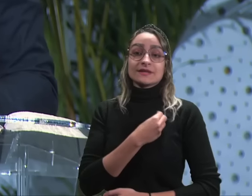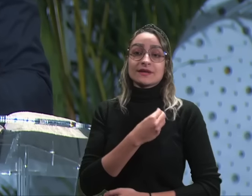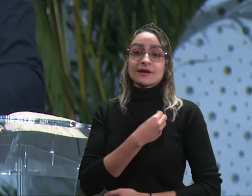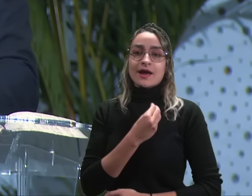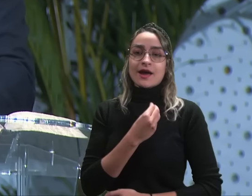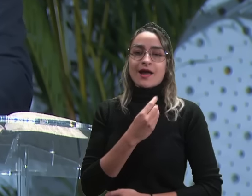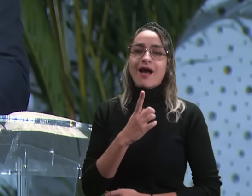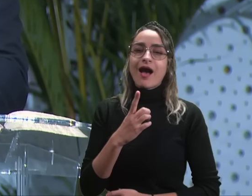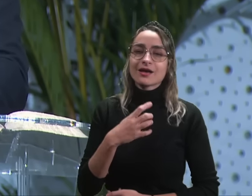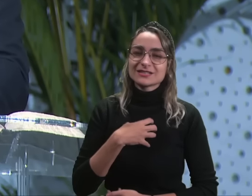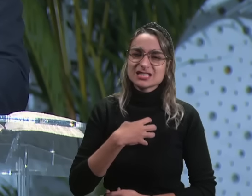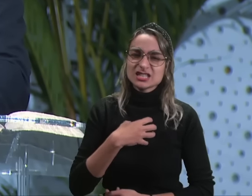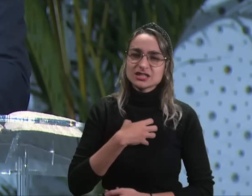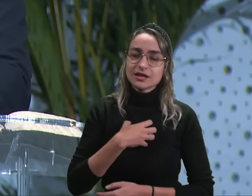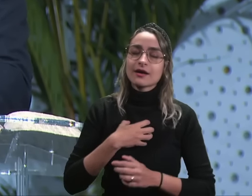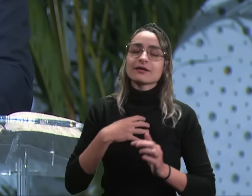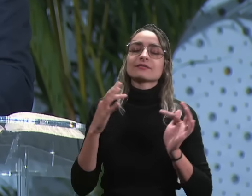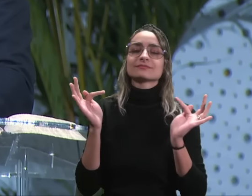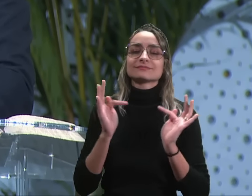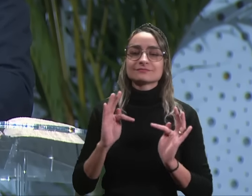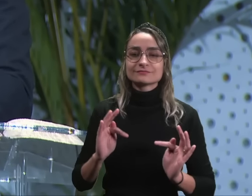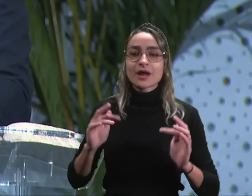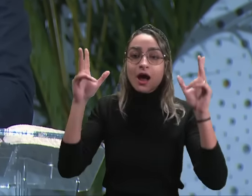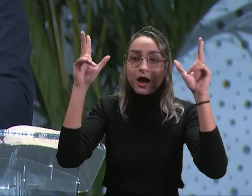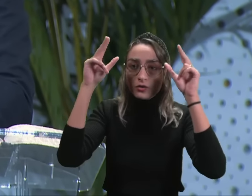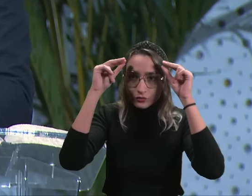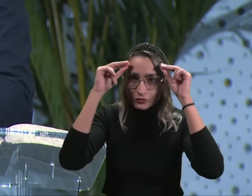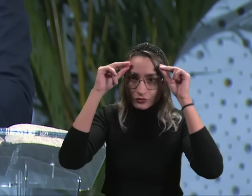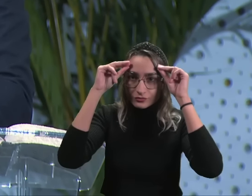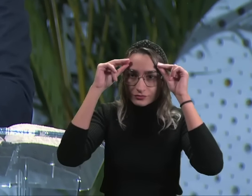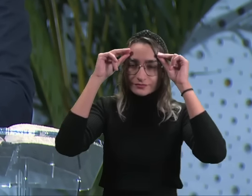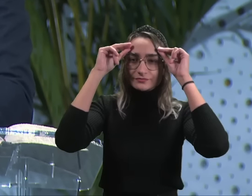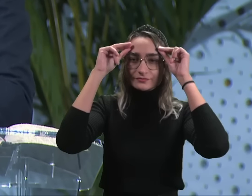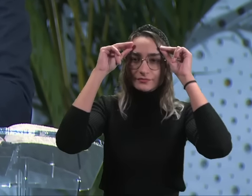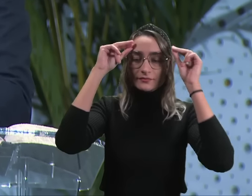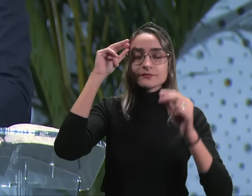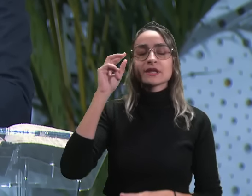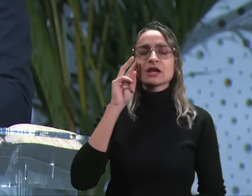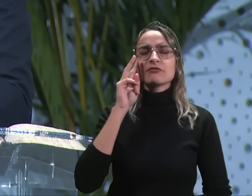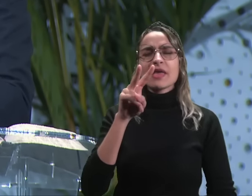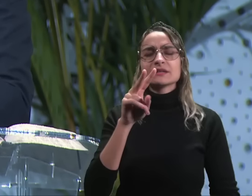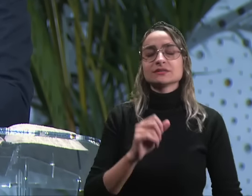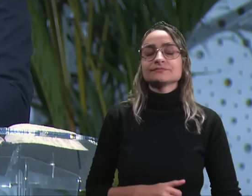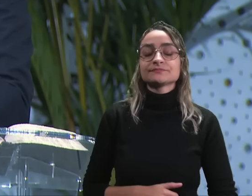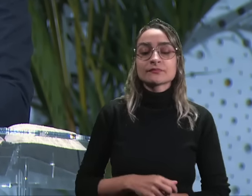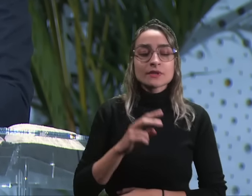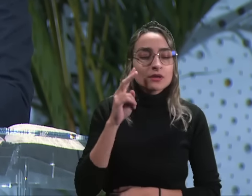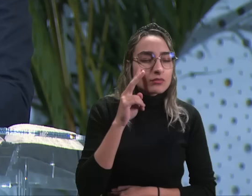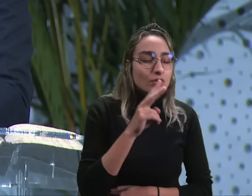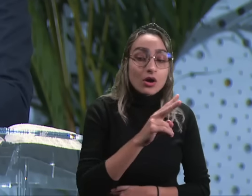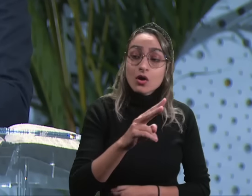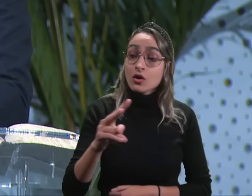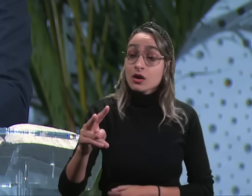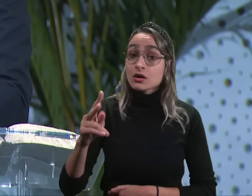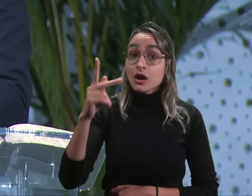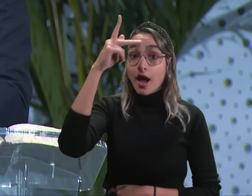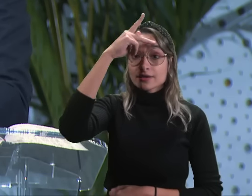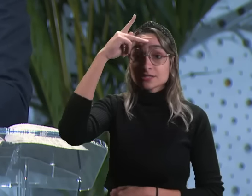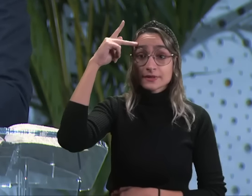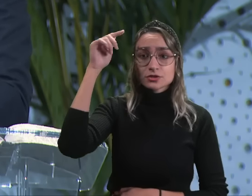oro para que nenhum dos que aqui estamos não é pastor dav mor venha